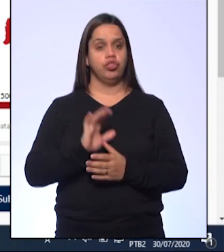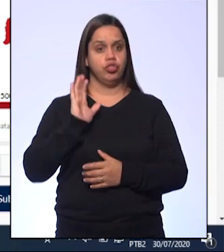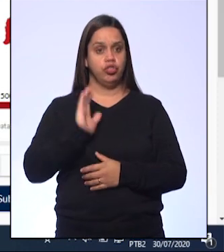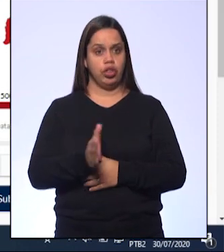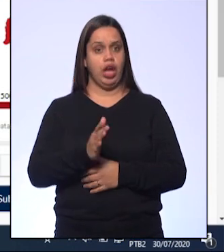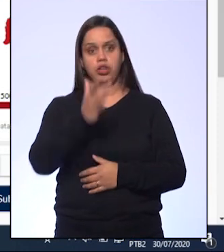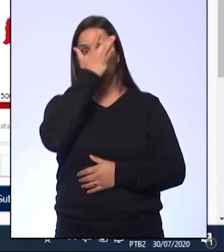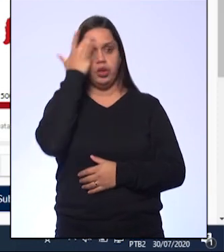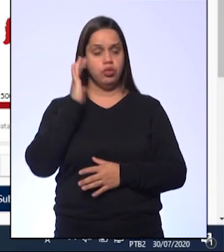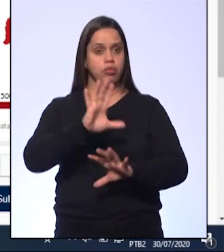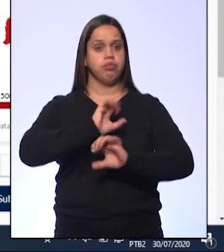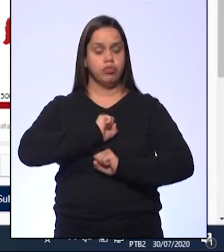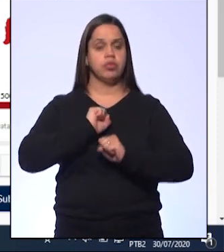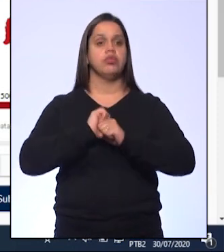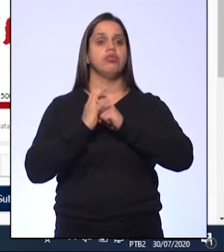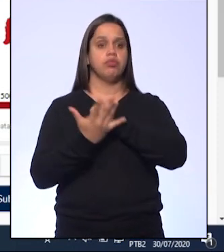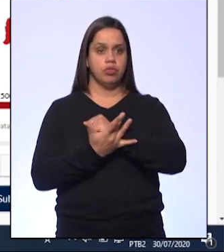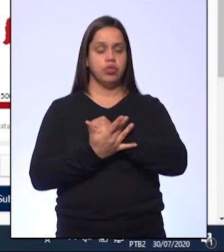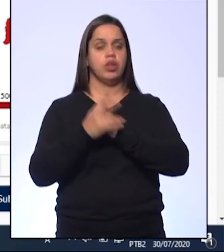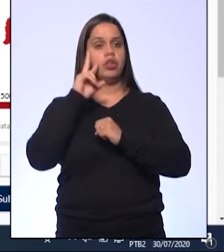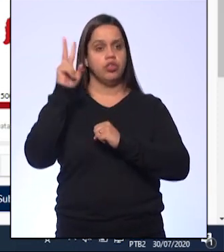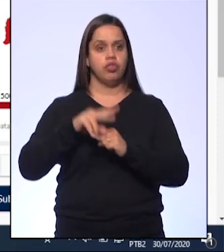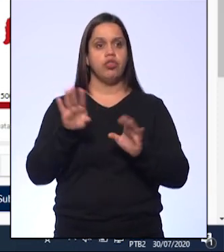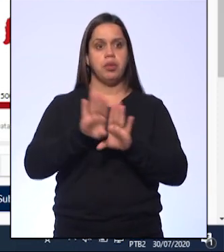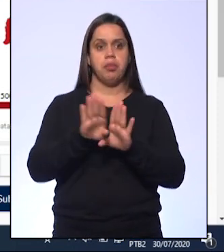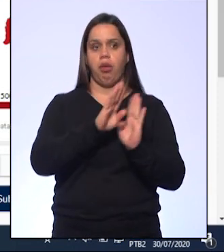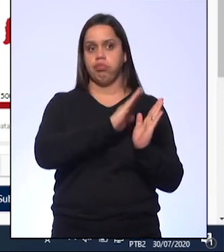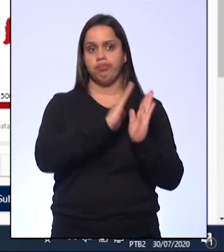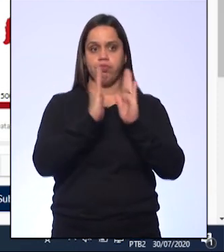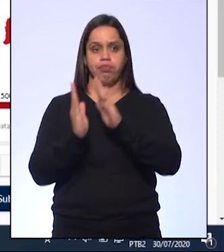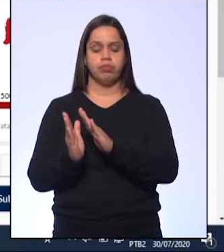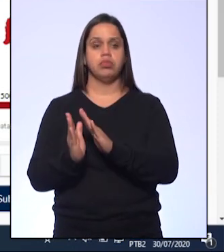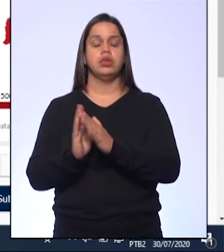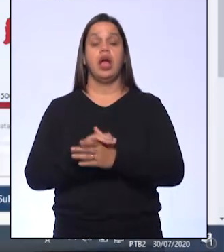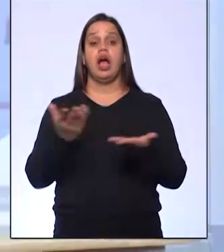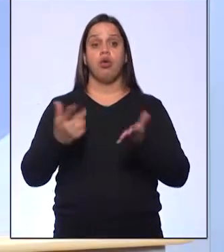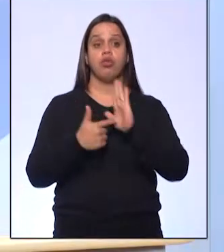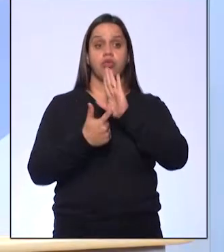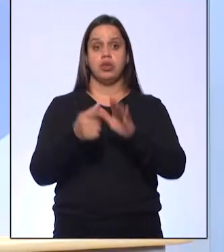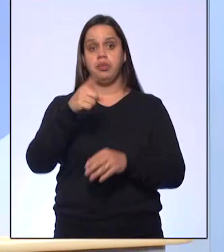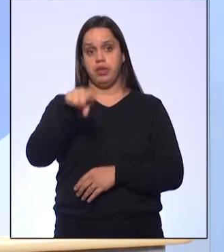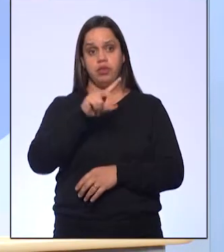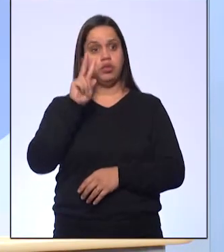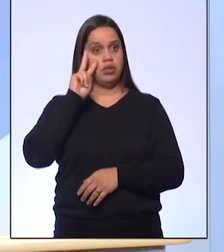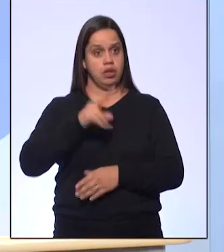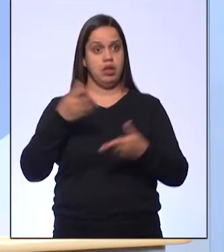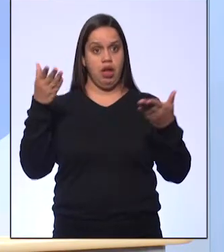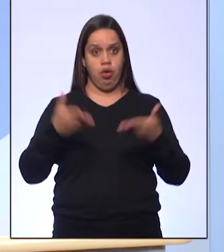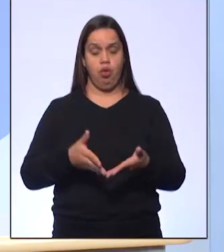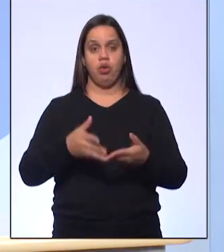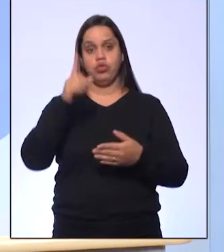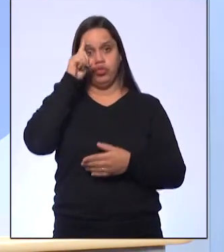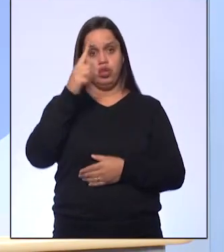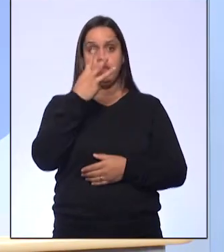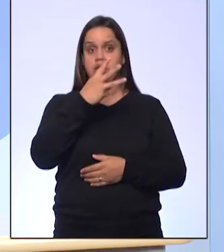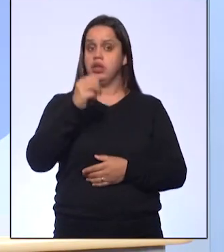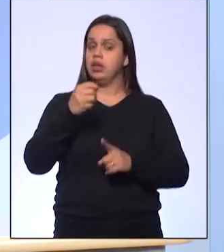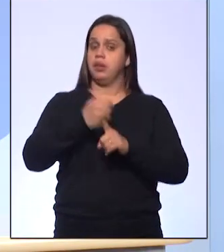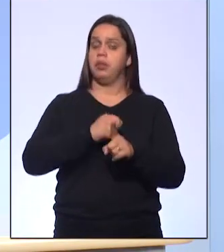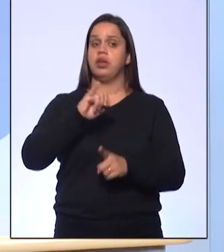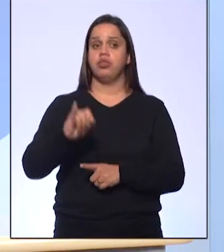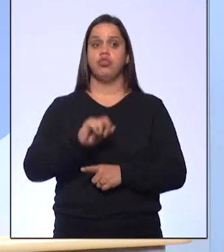do coronavírus a partir desse simulador. Eu vou mostrar para vocês agora, hoje, no dia 30 de julho,